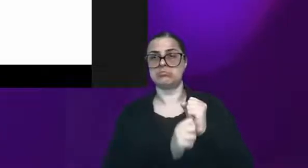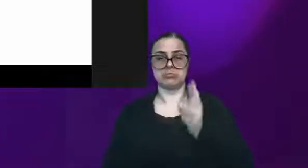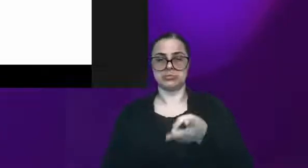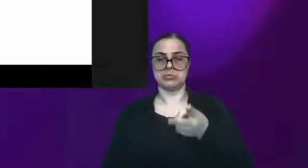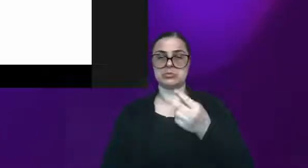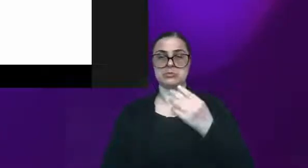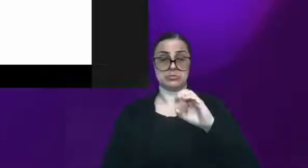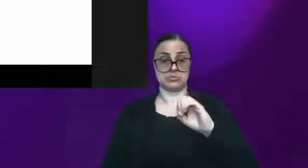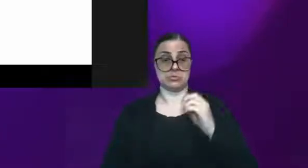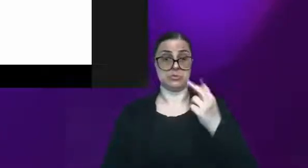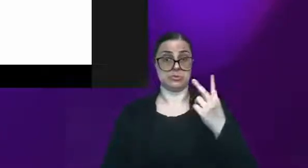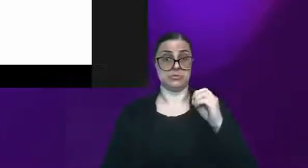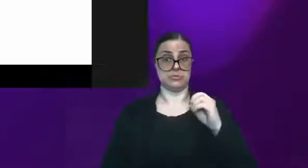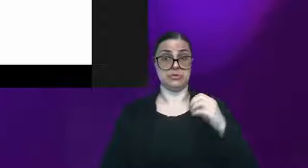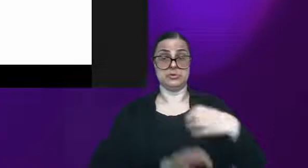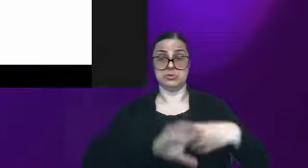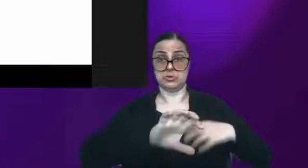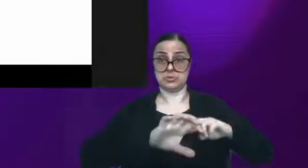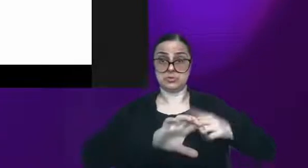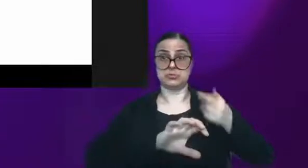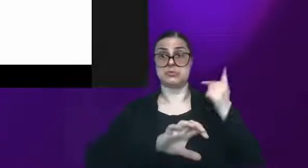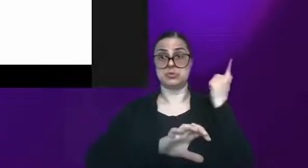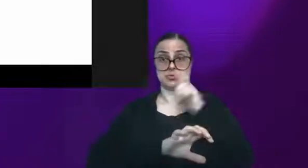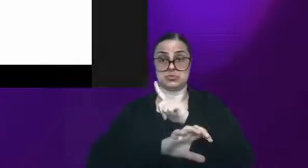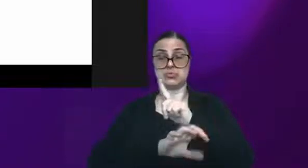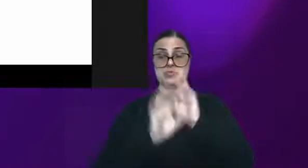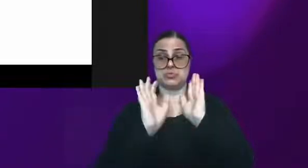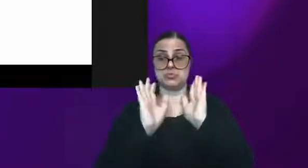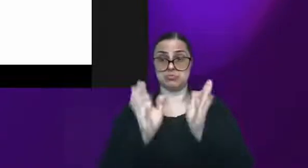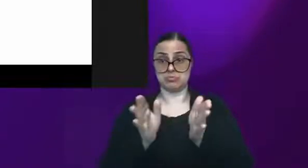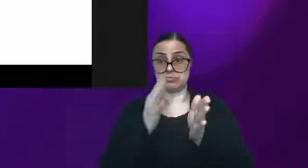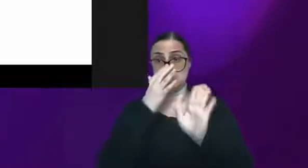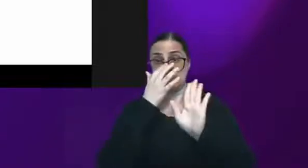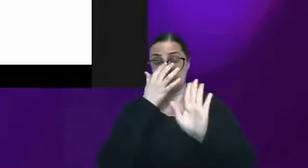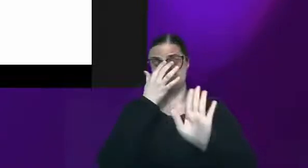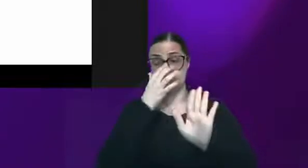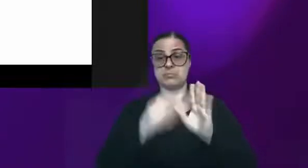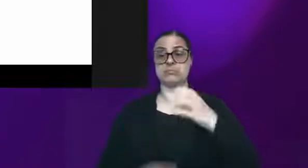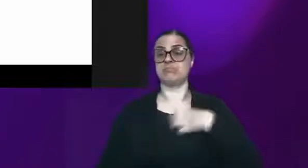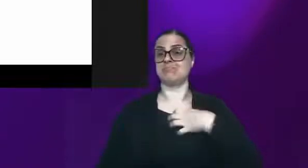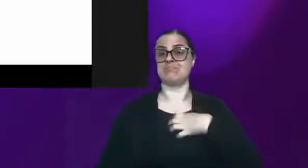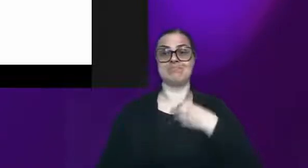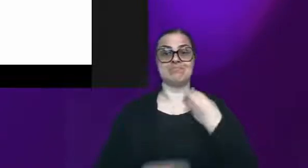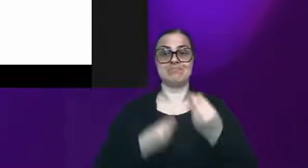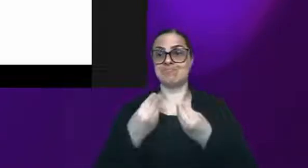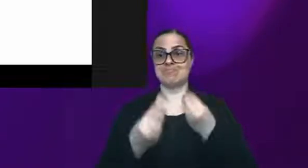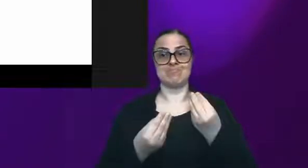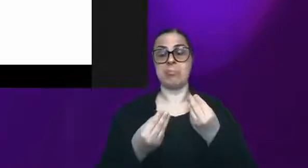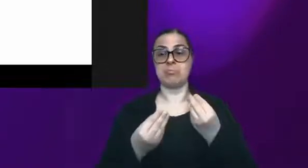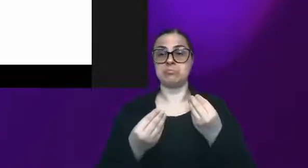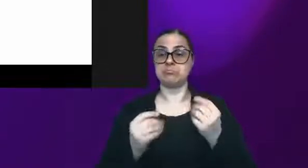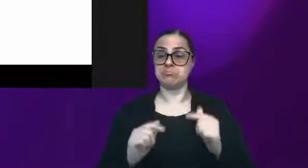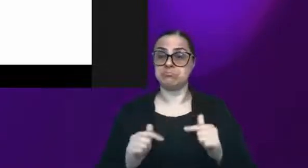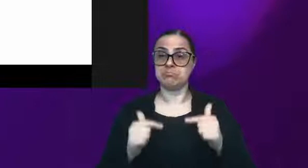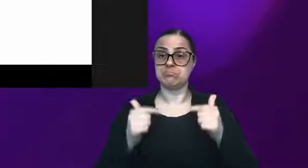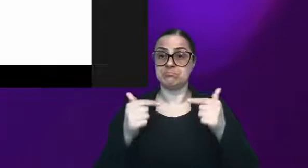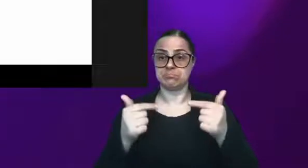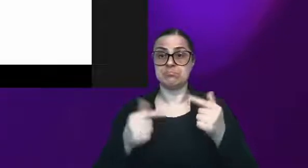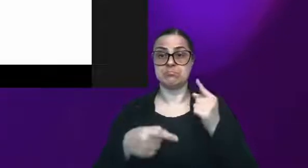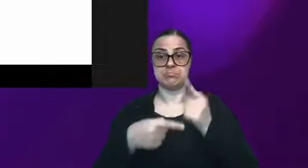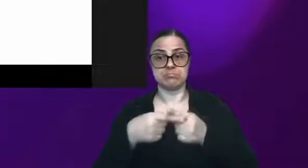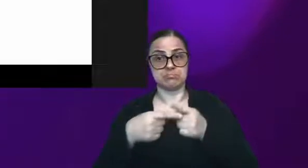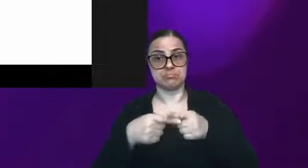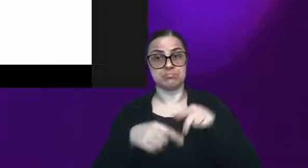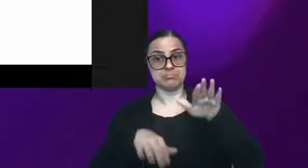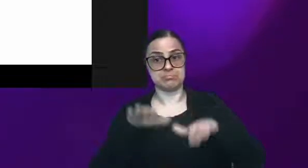por colangiocarcinoma, feito de uma forma eletiva e não quando é apanhado numa